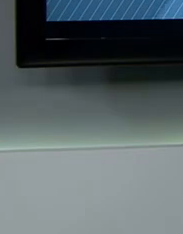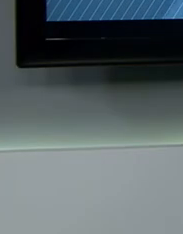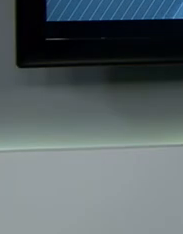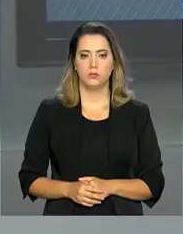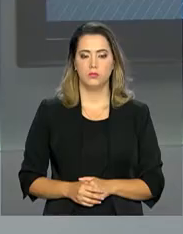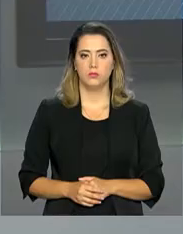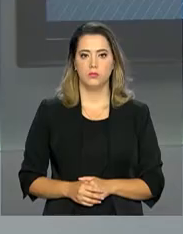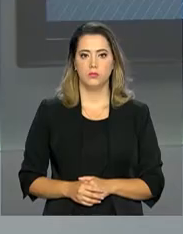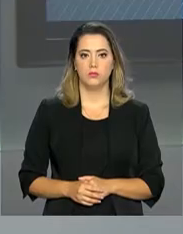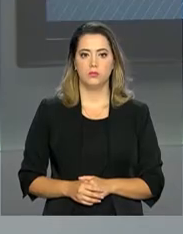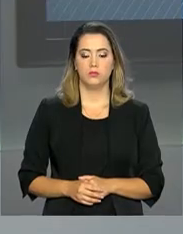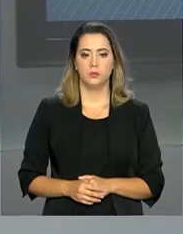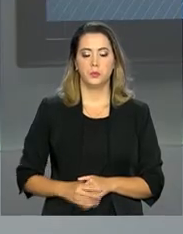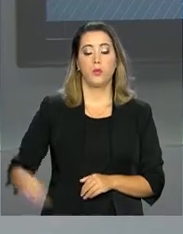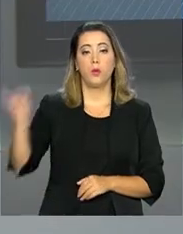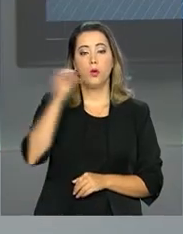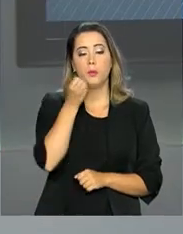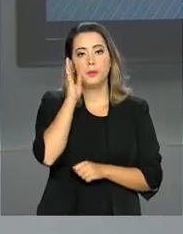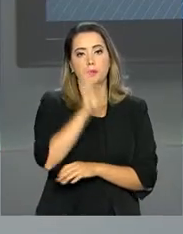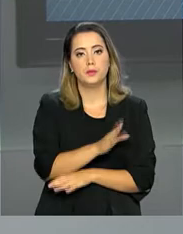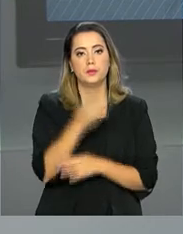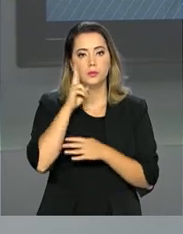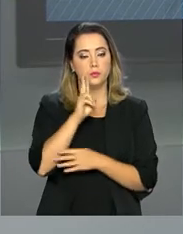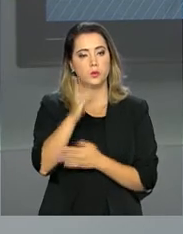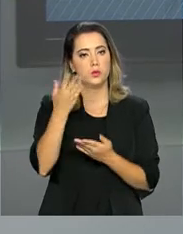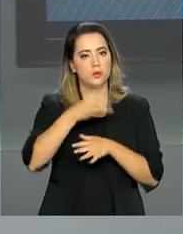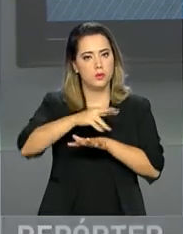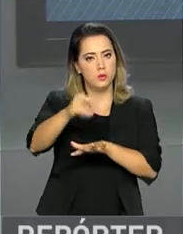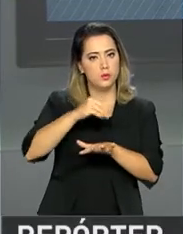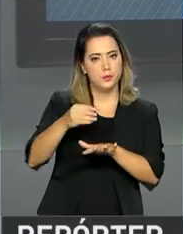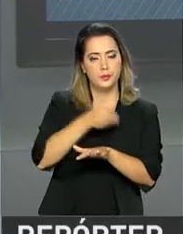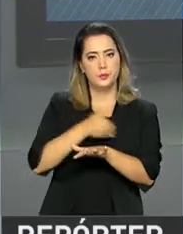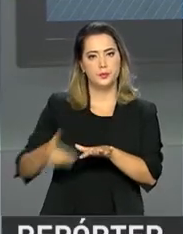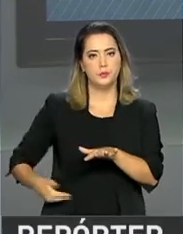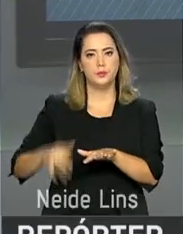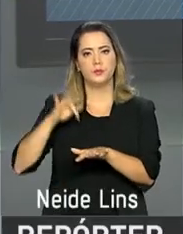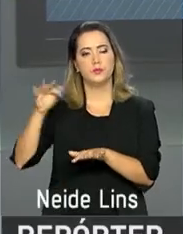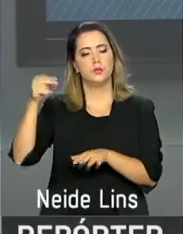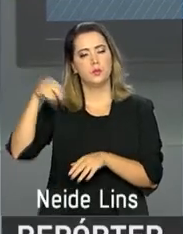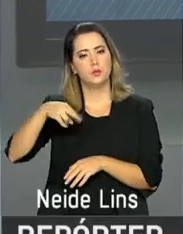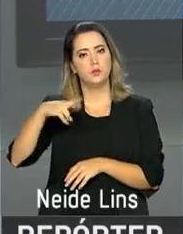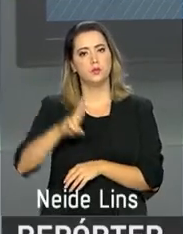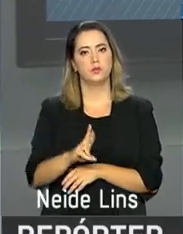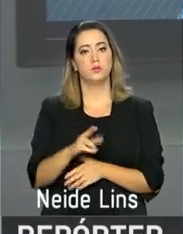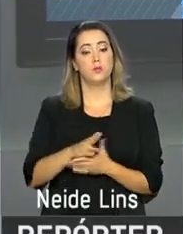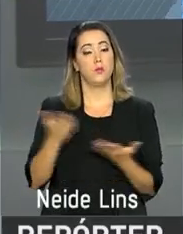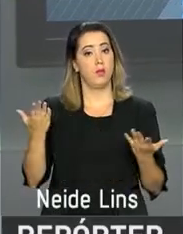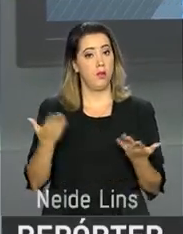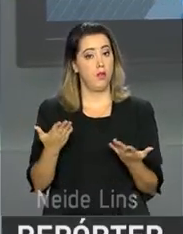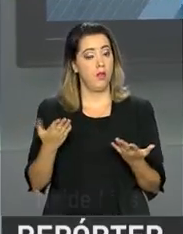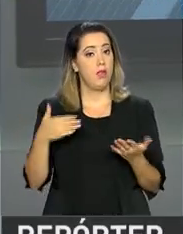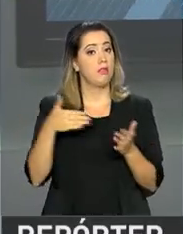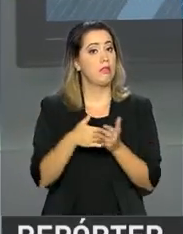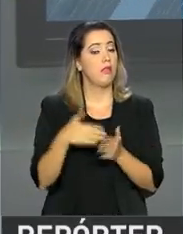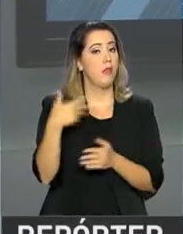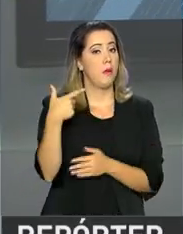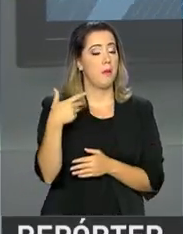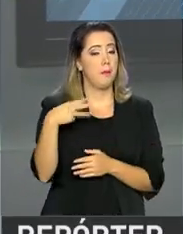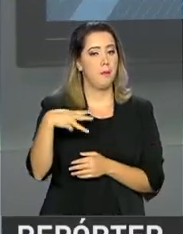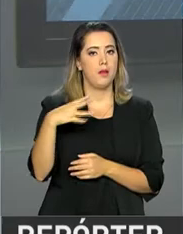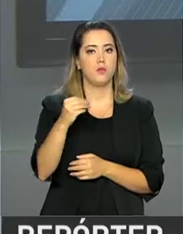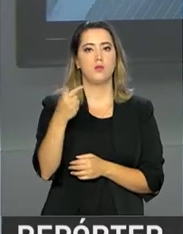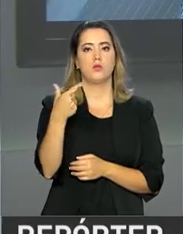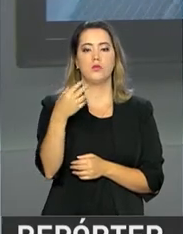olá boa tarde acompanha agora as notícias do governo federal aqui no repórter nbr até março de 2018